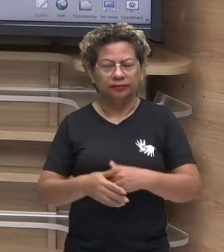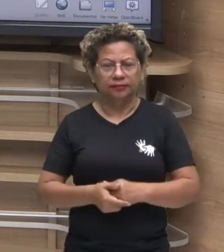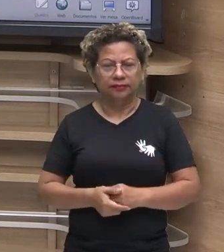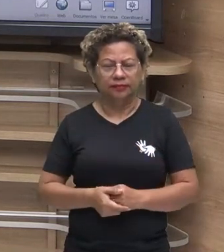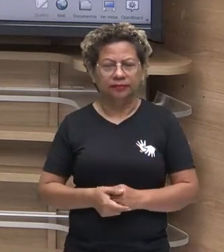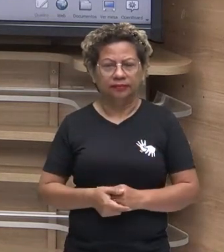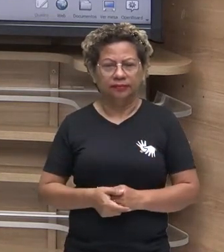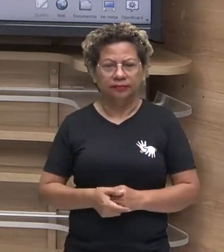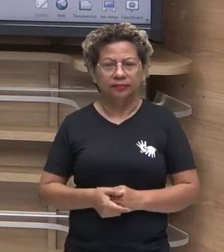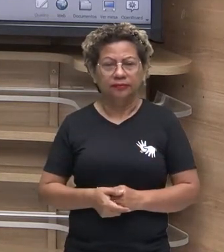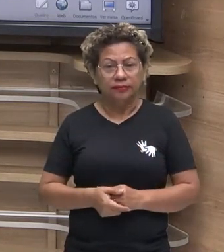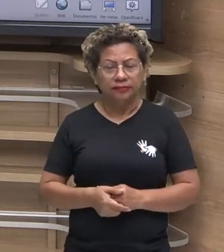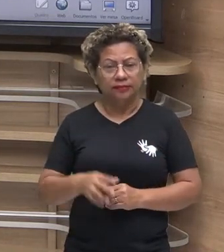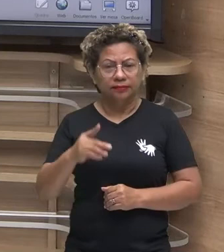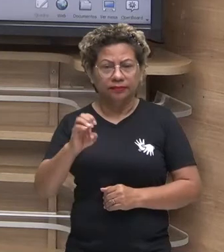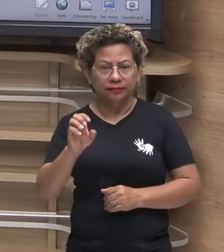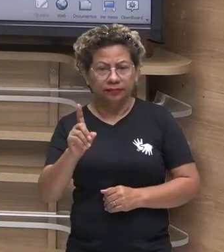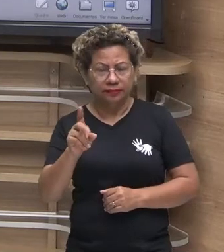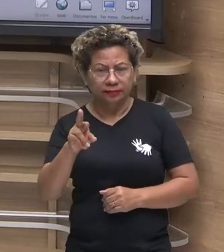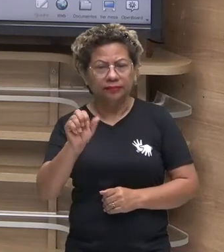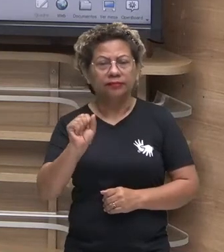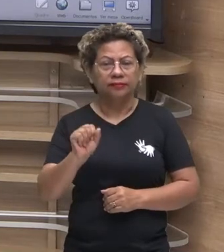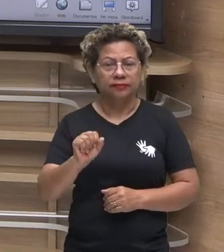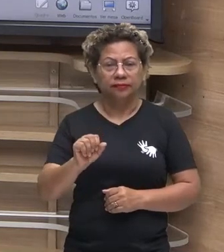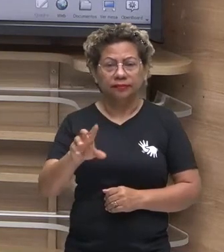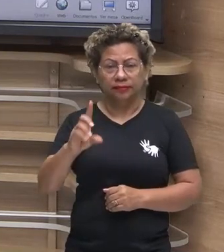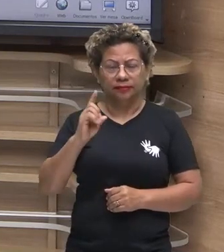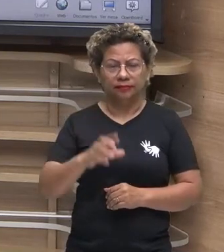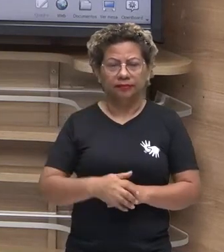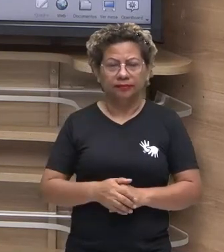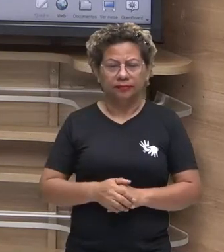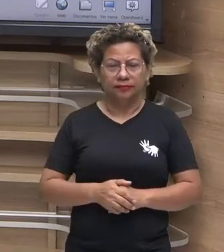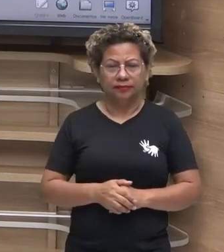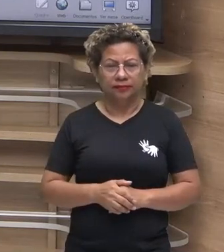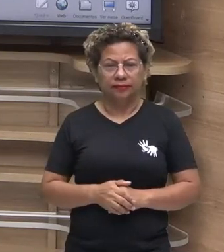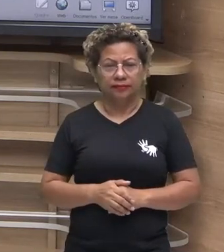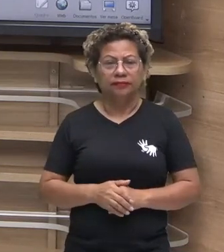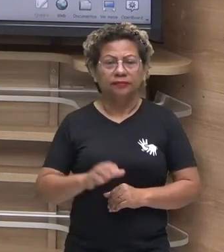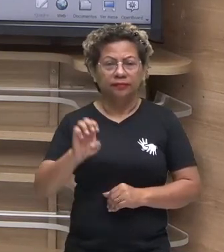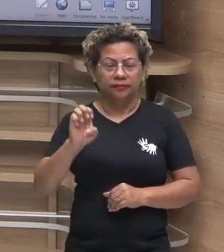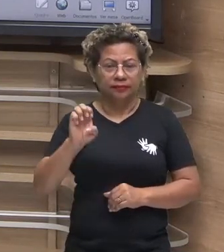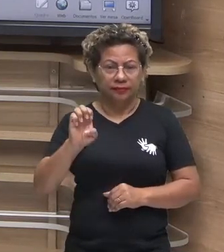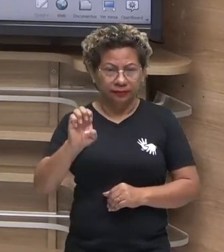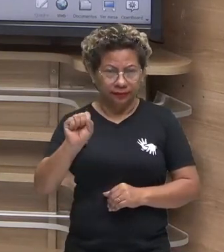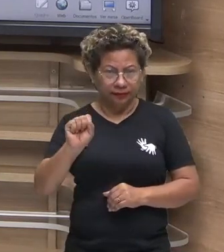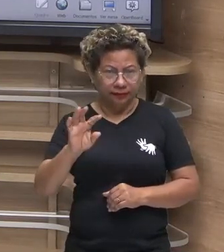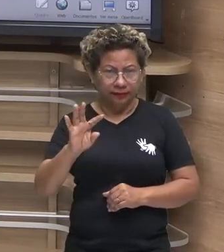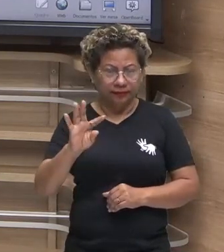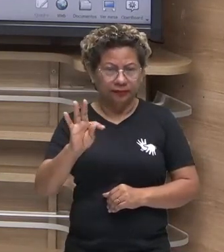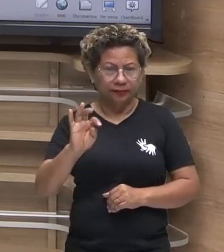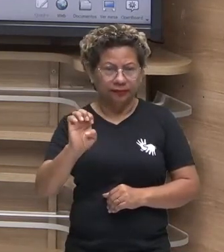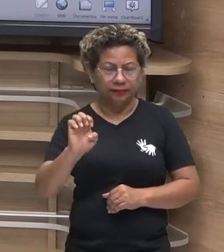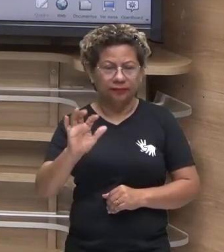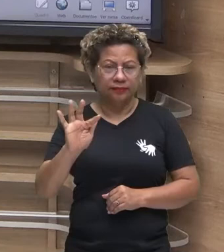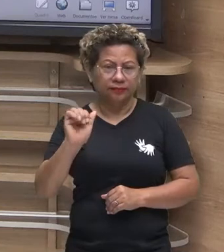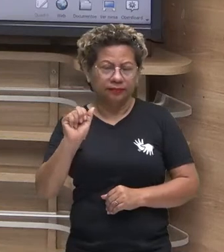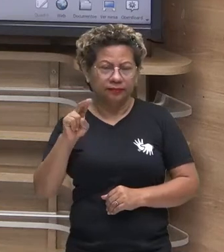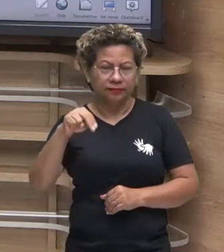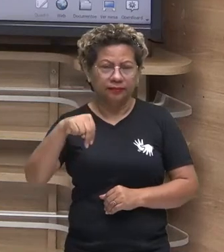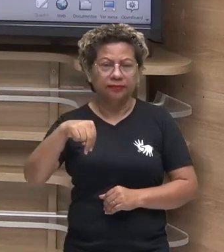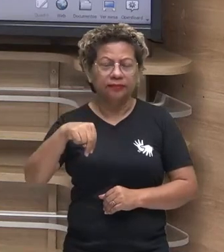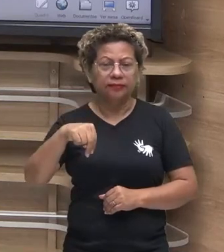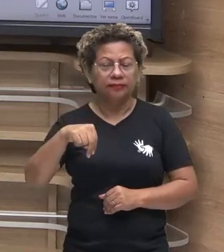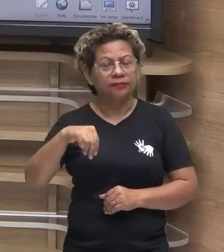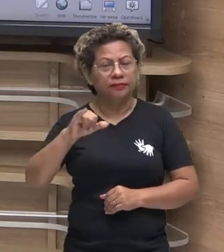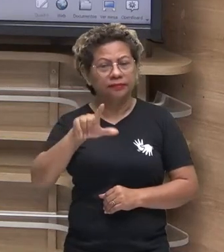B. E a Stephanie Pereira, ela acha também, é da escola São Pedro de Maués, Maués marcando presença aqui no